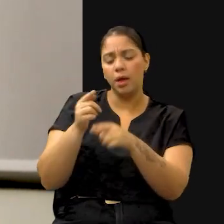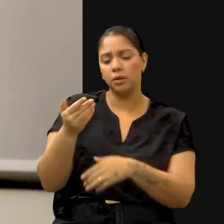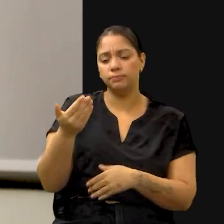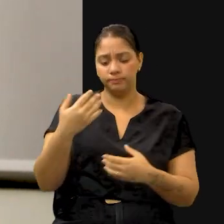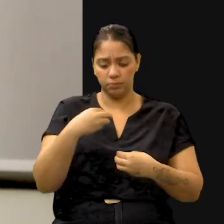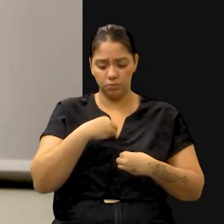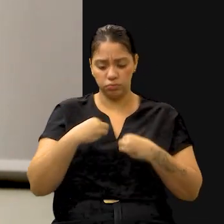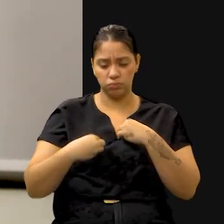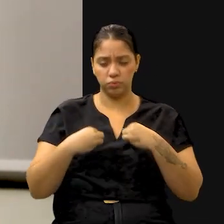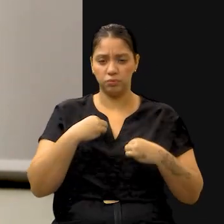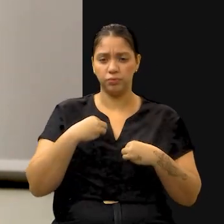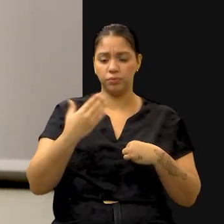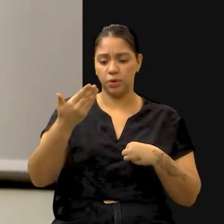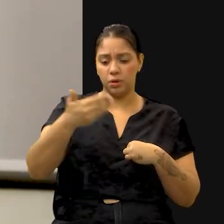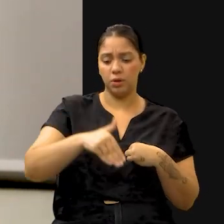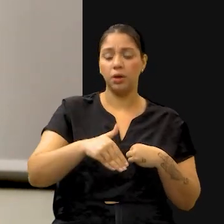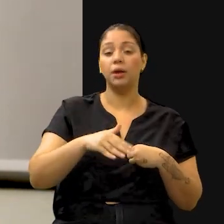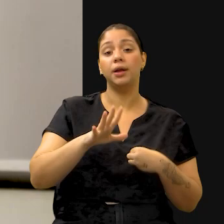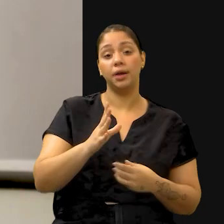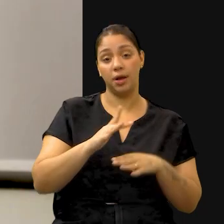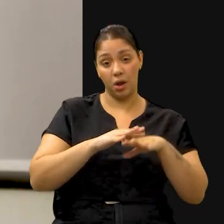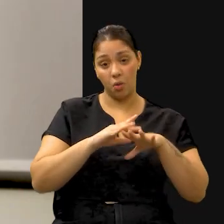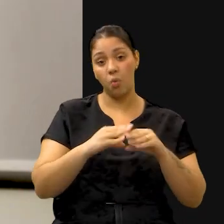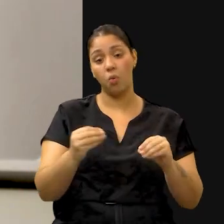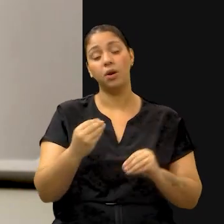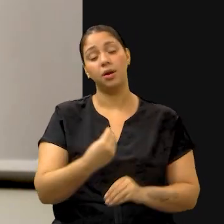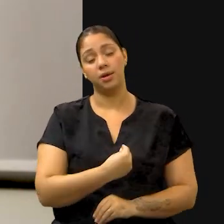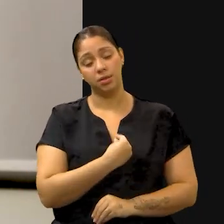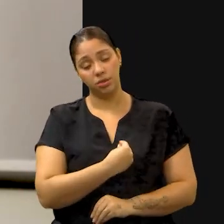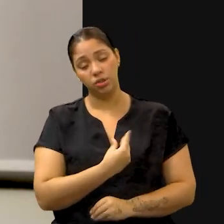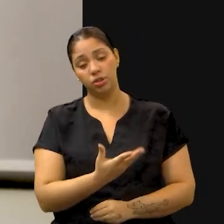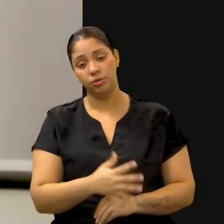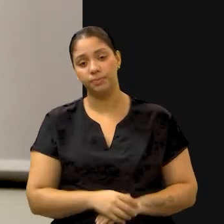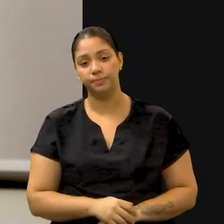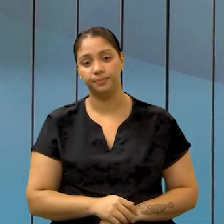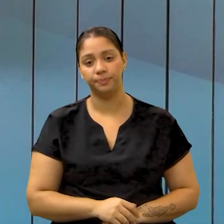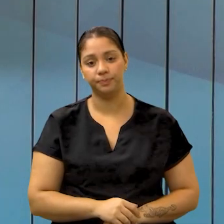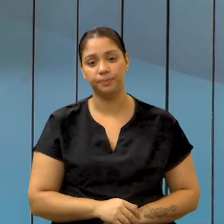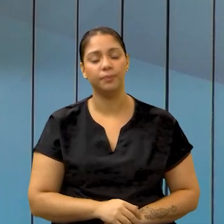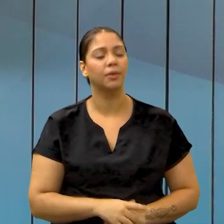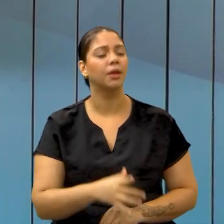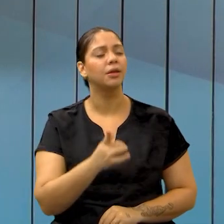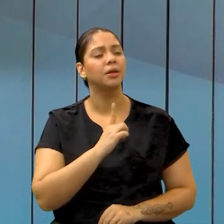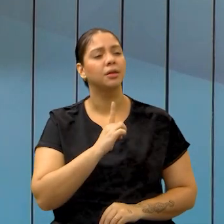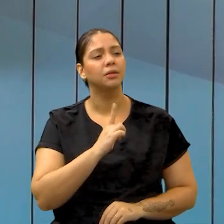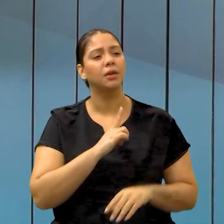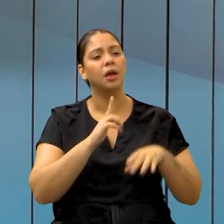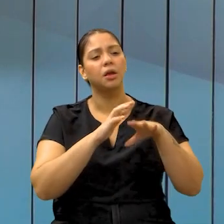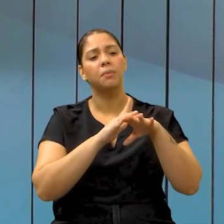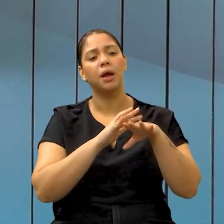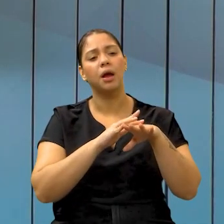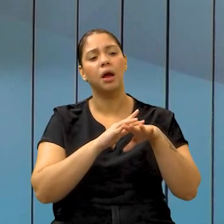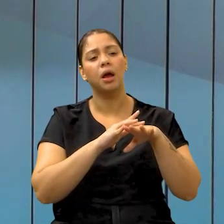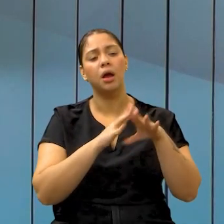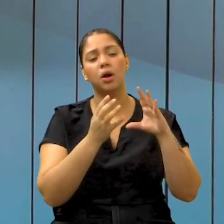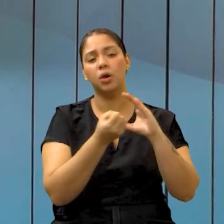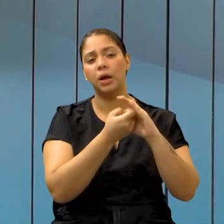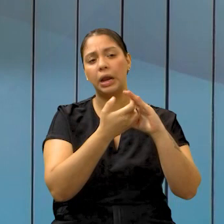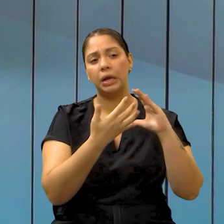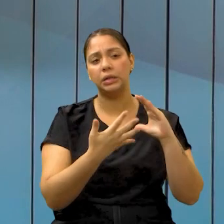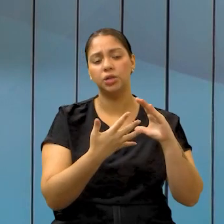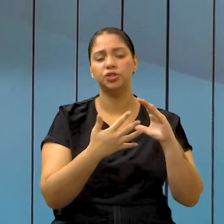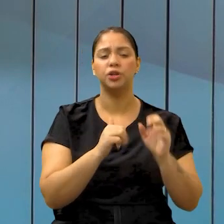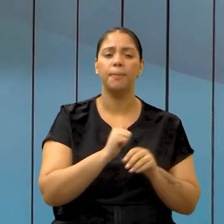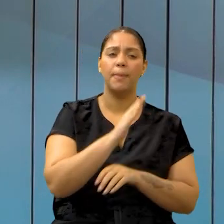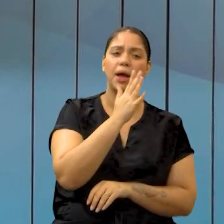atrás do seu diagnóstico, porque a chance de cura existe e ela é muito alta. E existe uma característica como